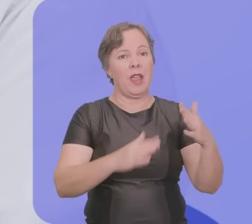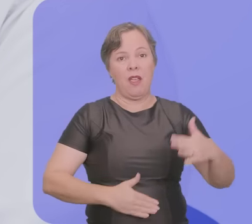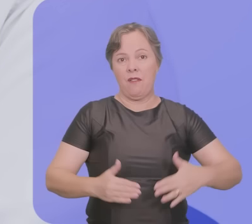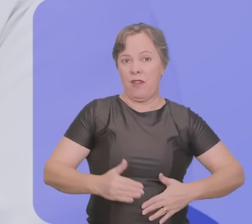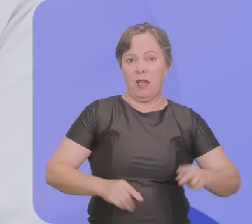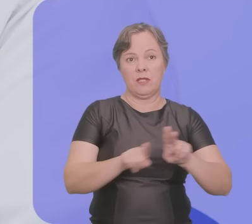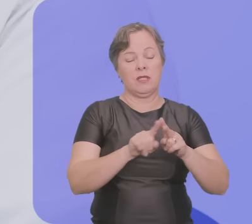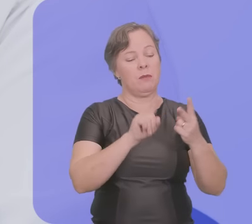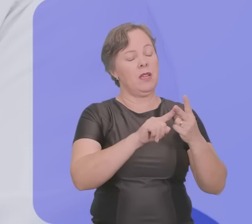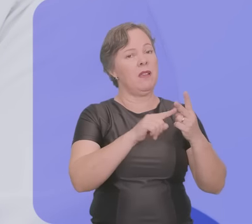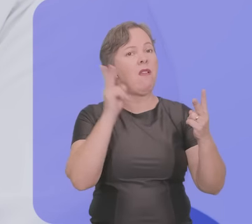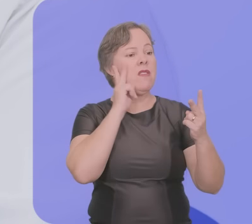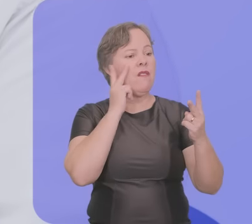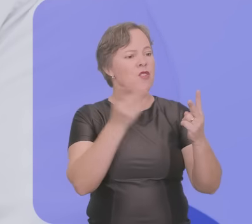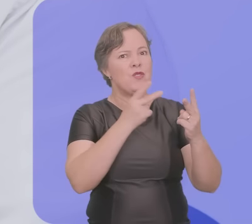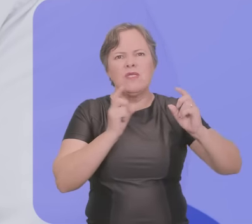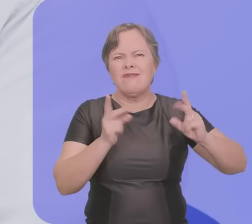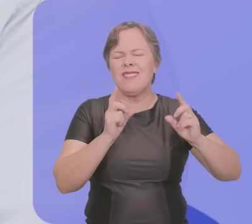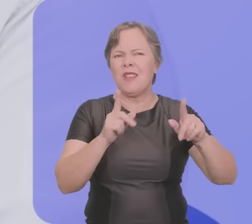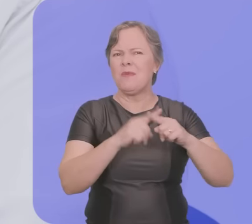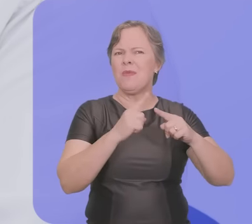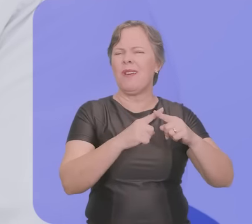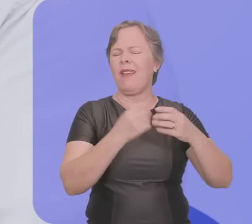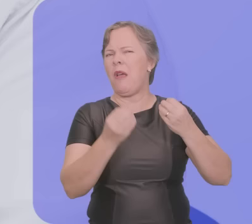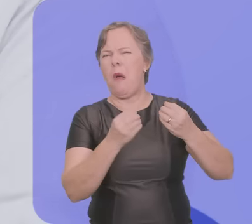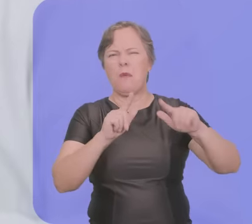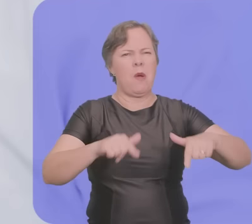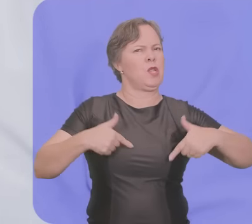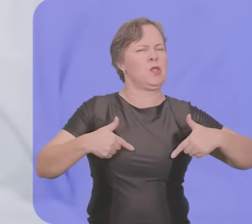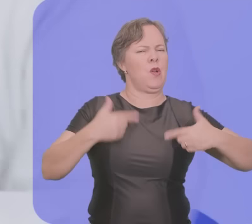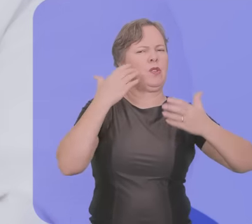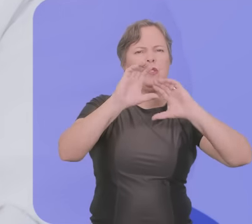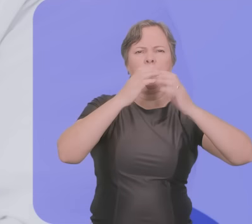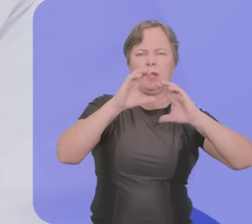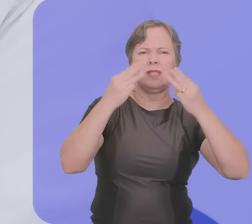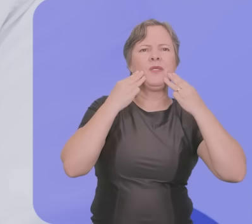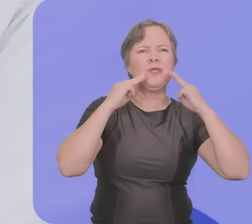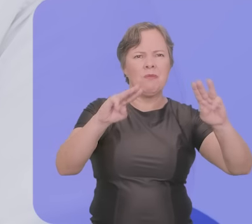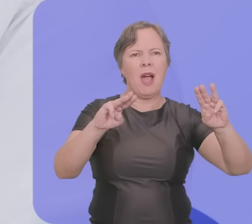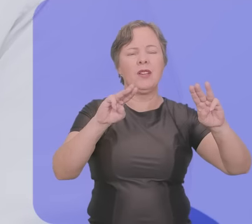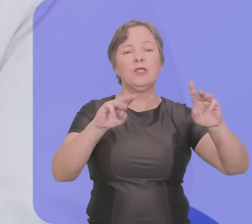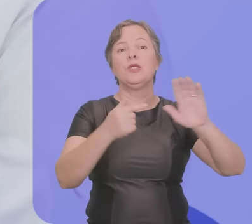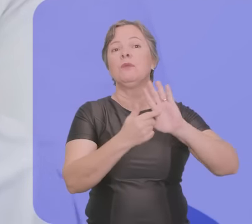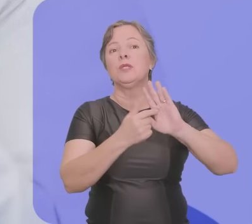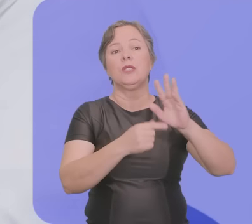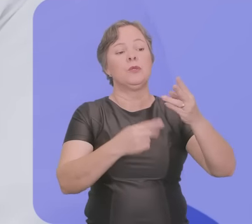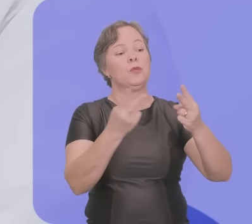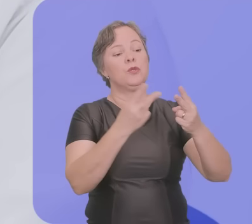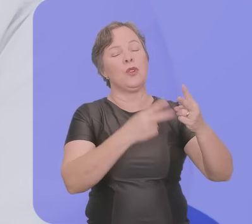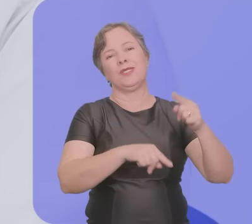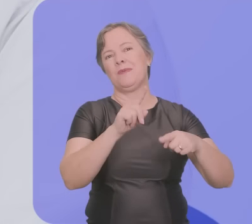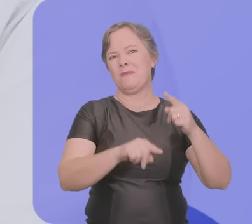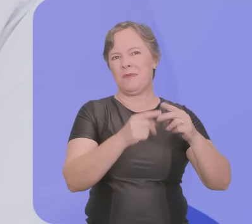lugar só, que é coletar a informação, organizar e distribuir essa informação,